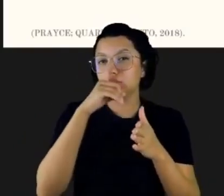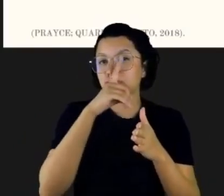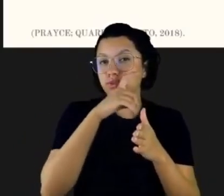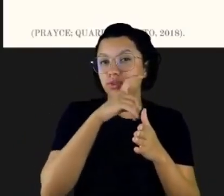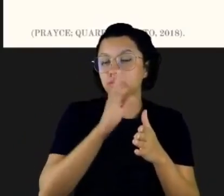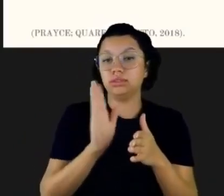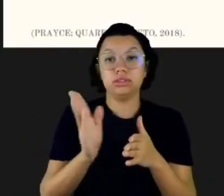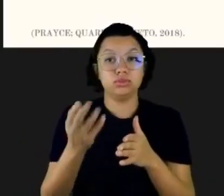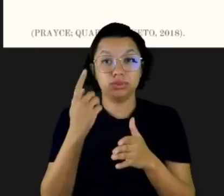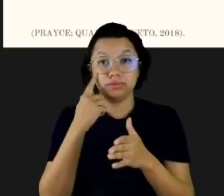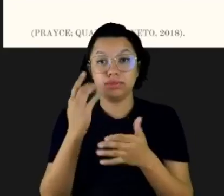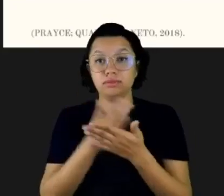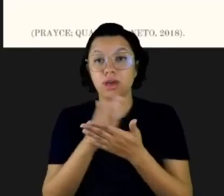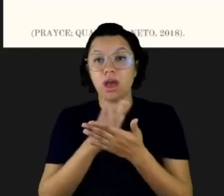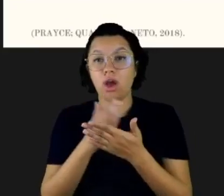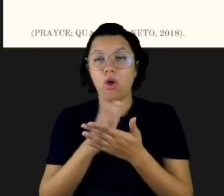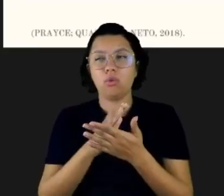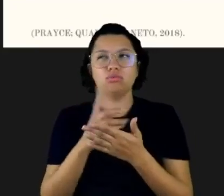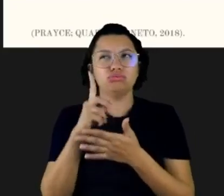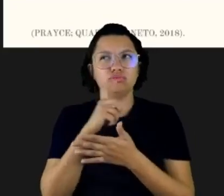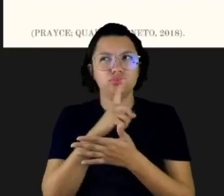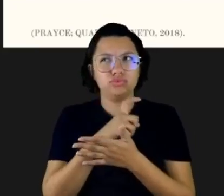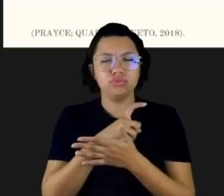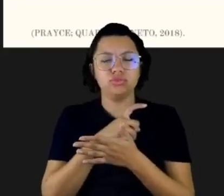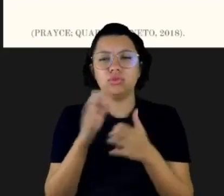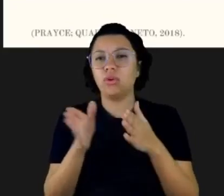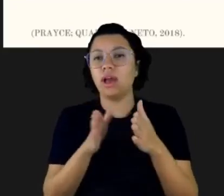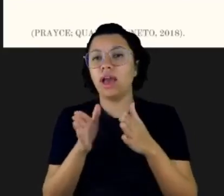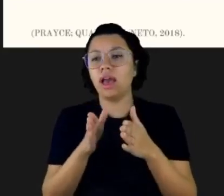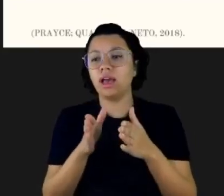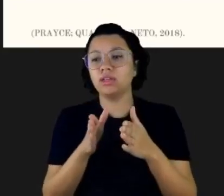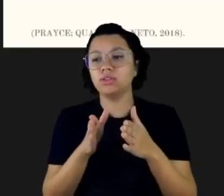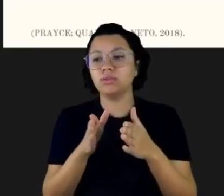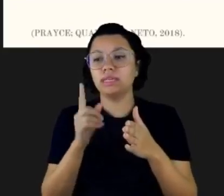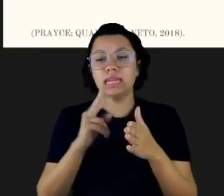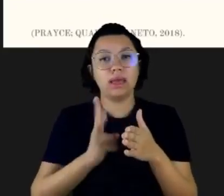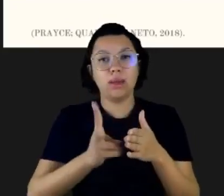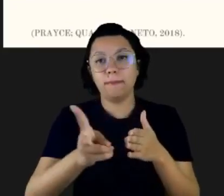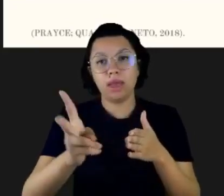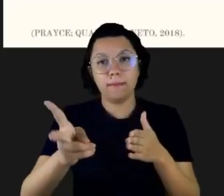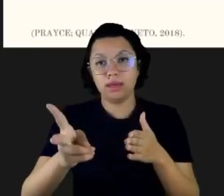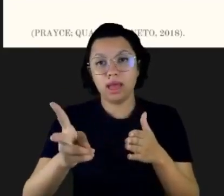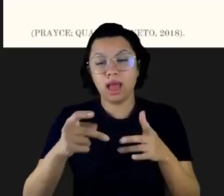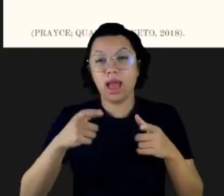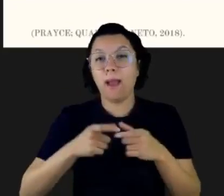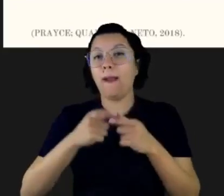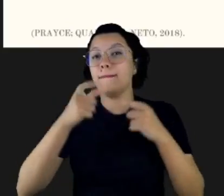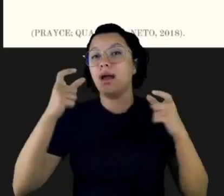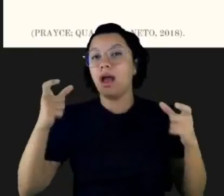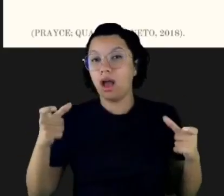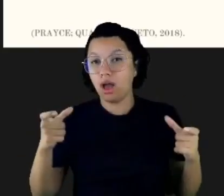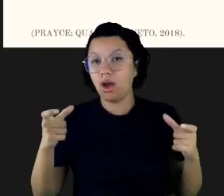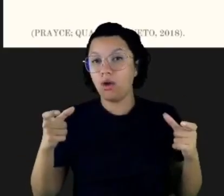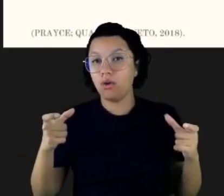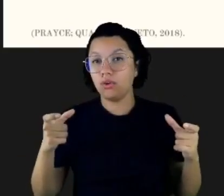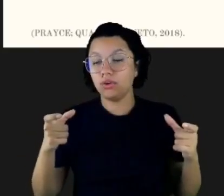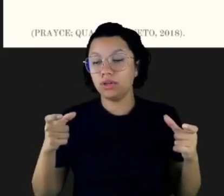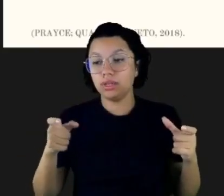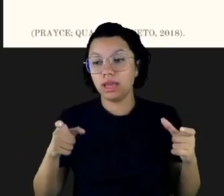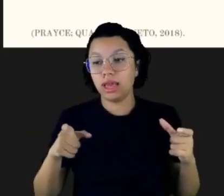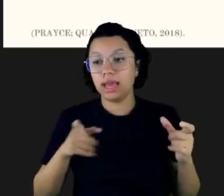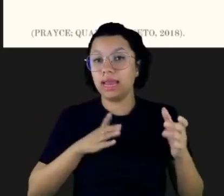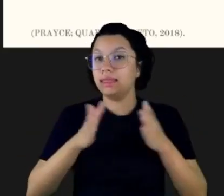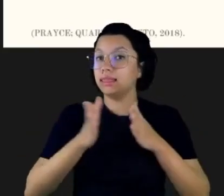alguns raríssimos casos que o delírio foi permanente. A grande maioria, o delírio ele é